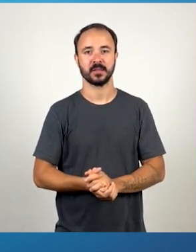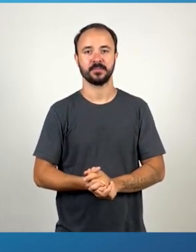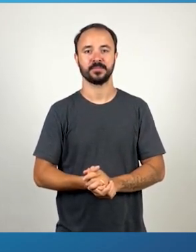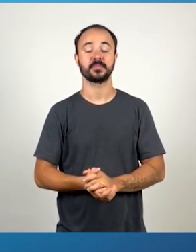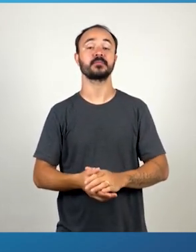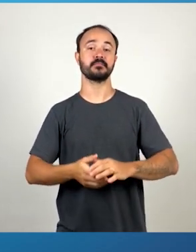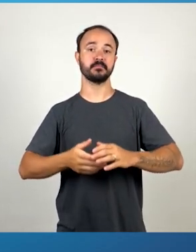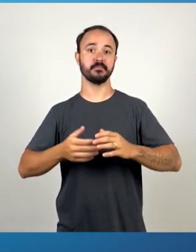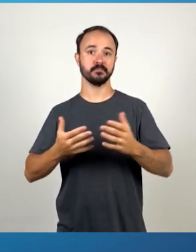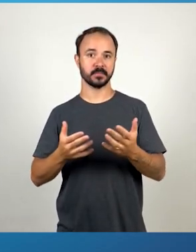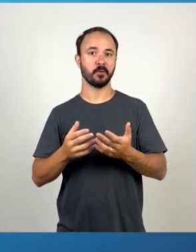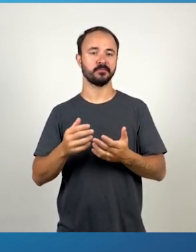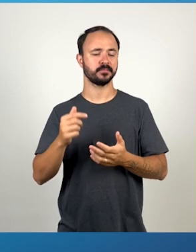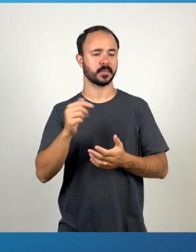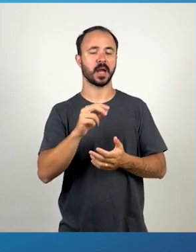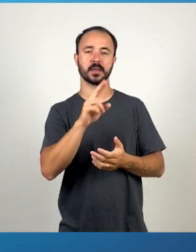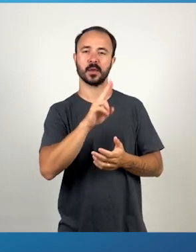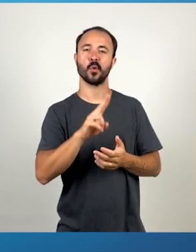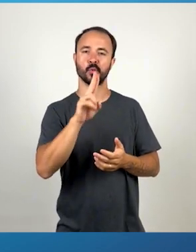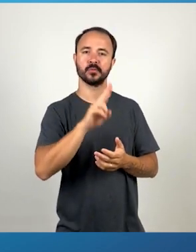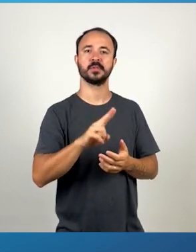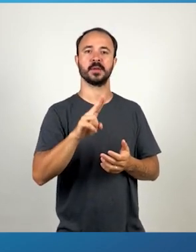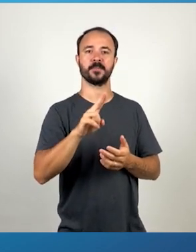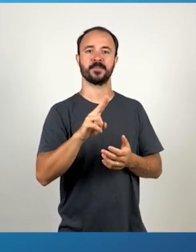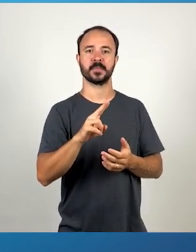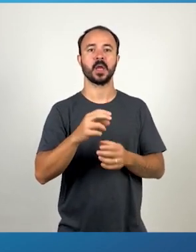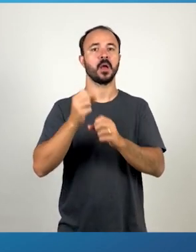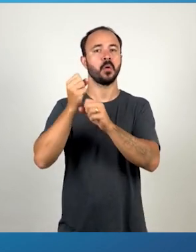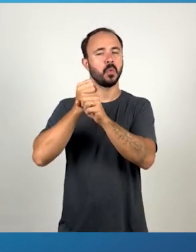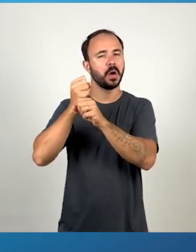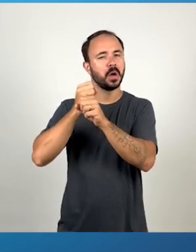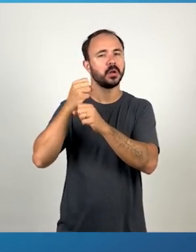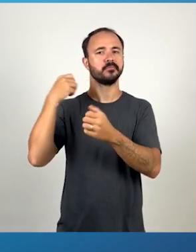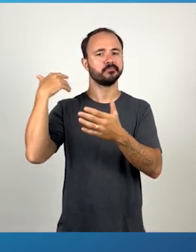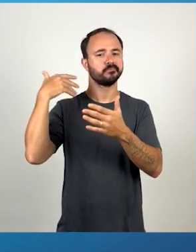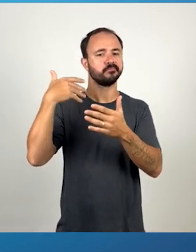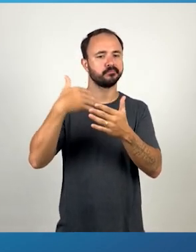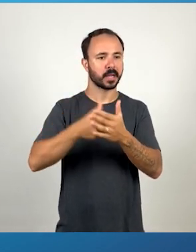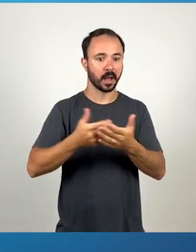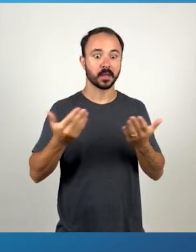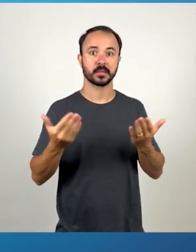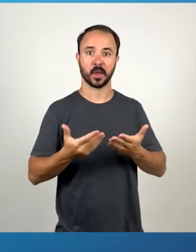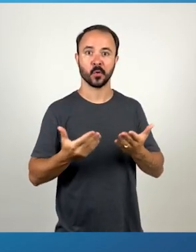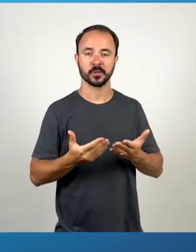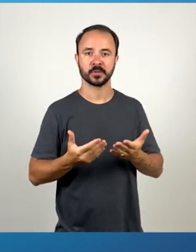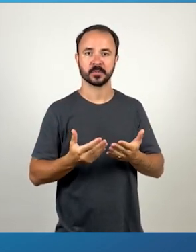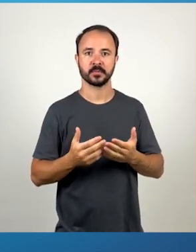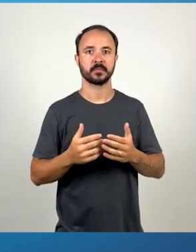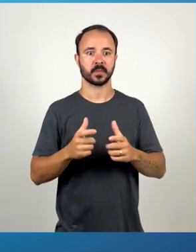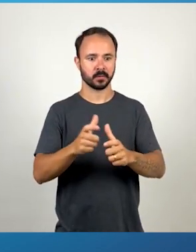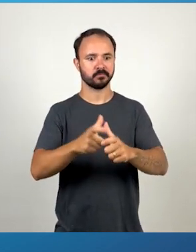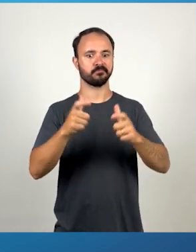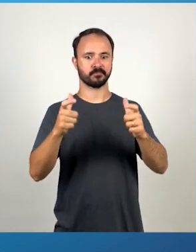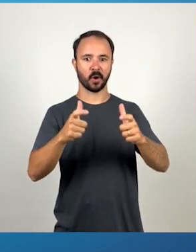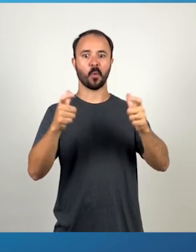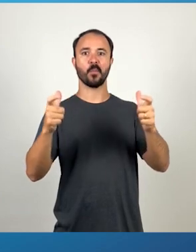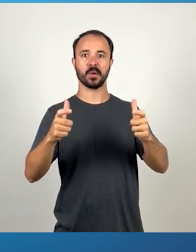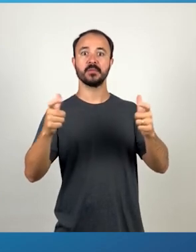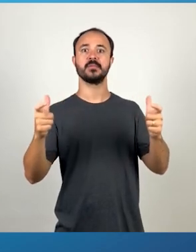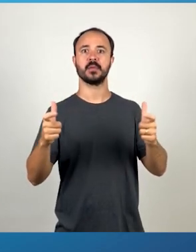complexo solar ou parque solar. E nos últimos anos, a utilização desse tipo de energia ela vem aumentando de forma